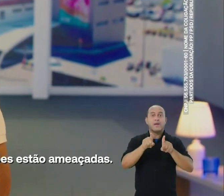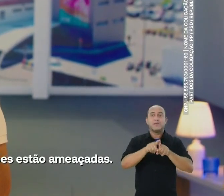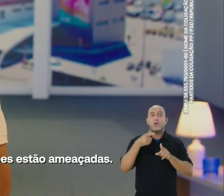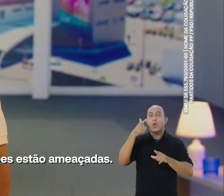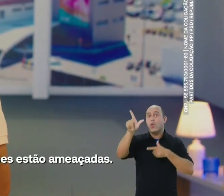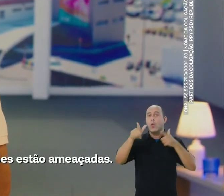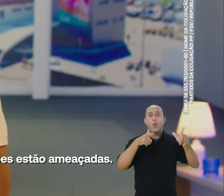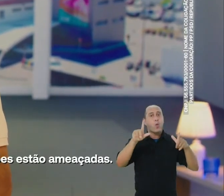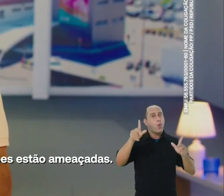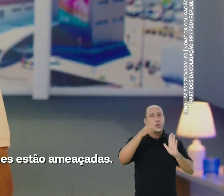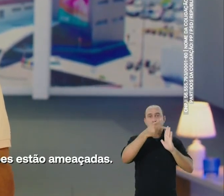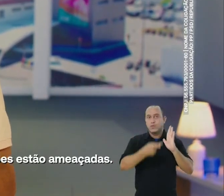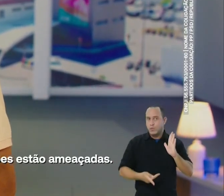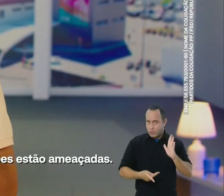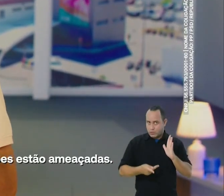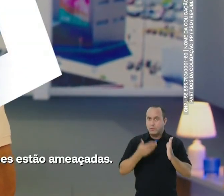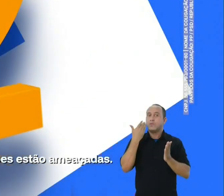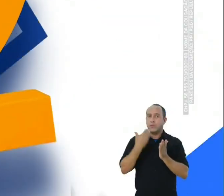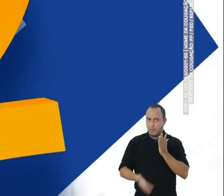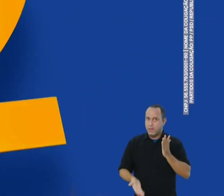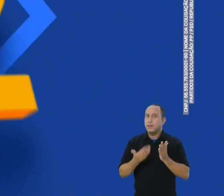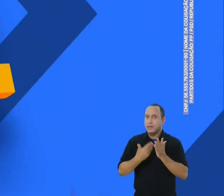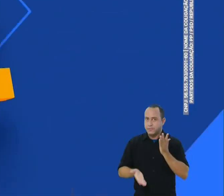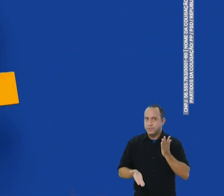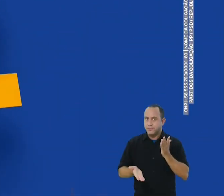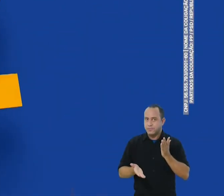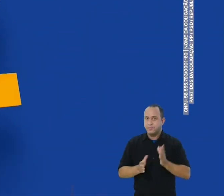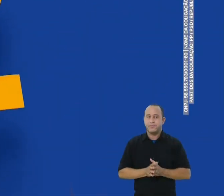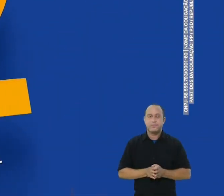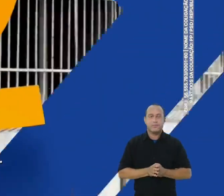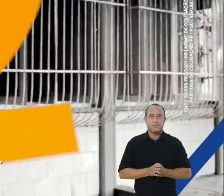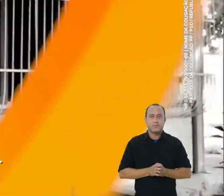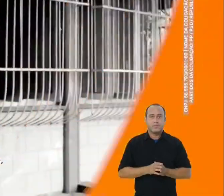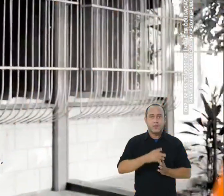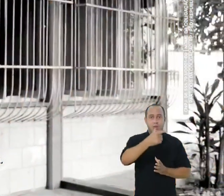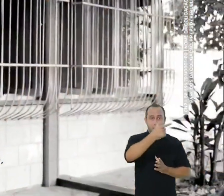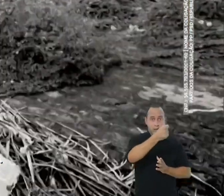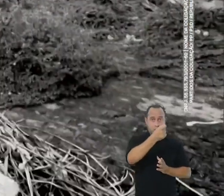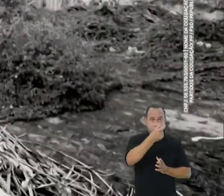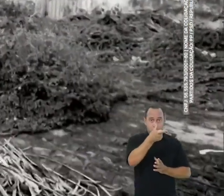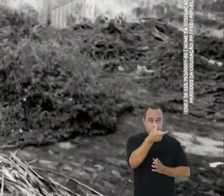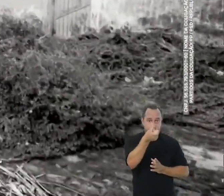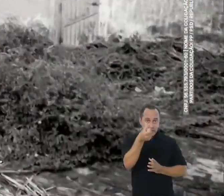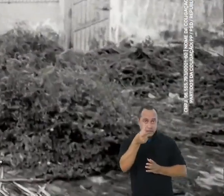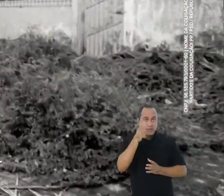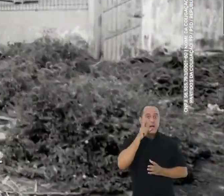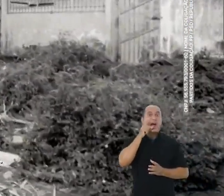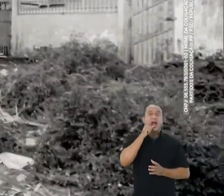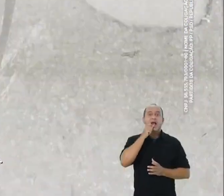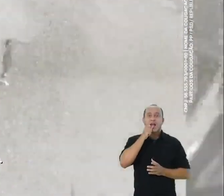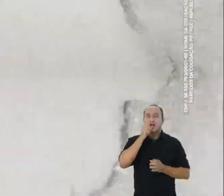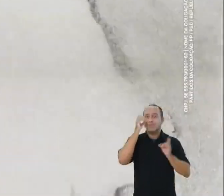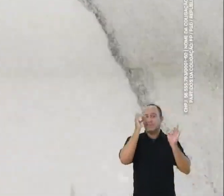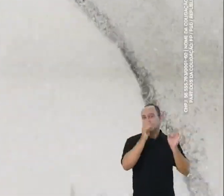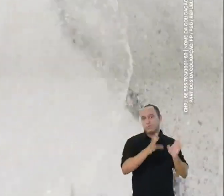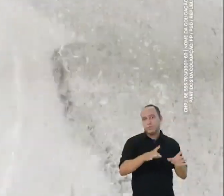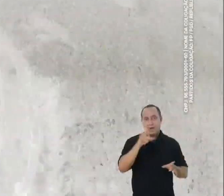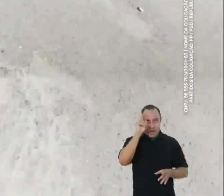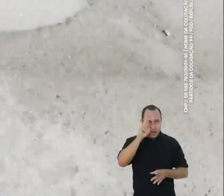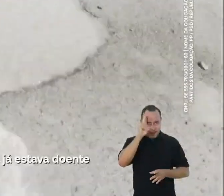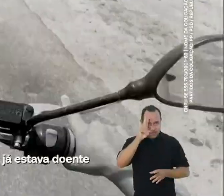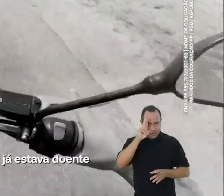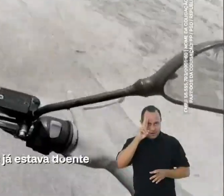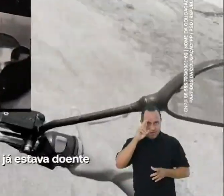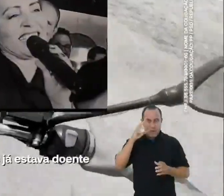tantas outras realizações estão ameaçadas. Em 2016, Aracaju estava abandonada, você